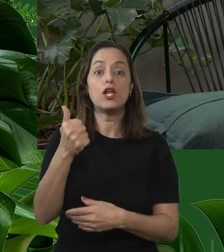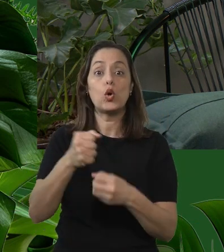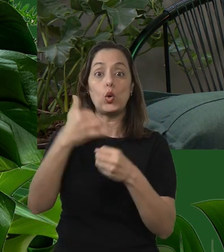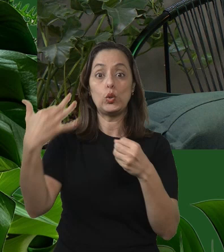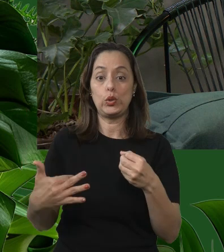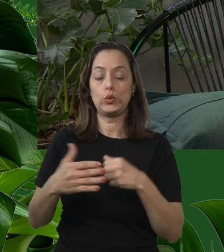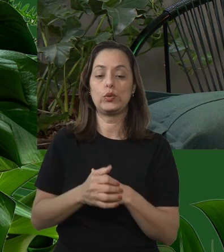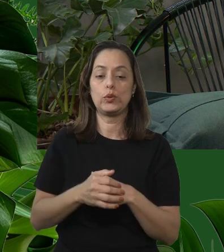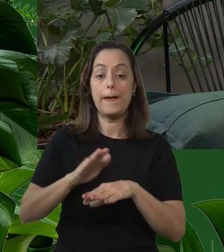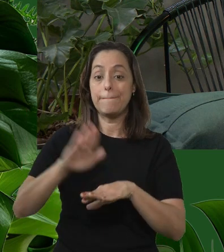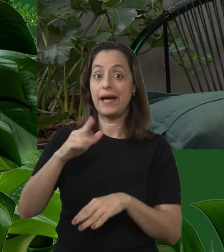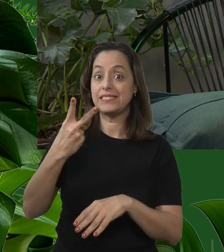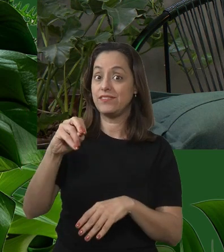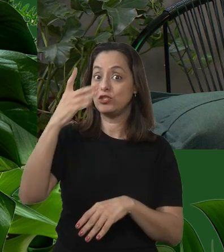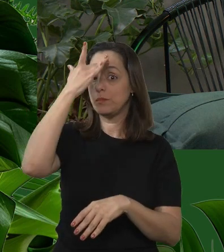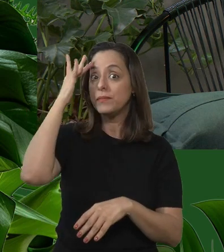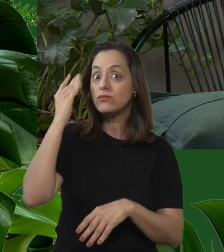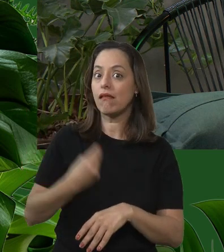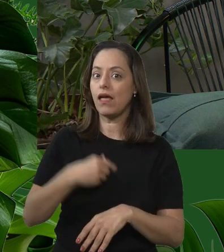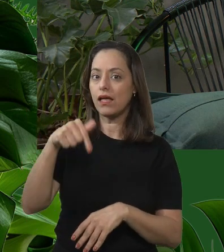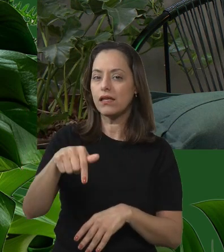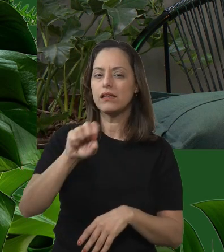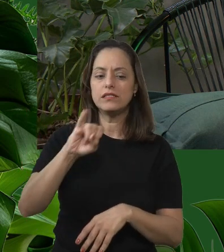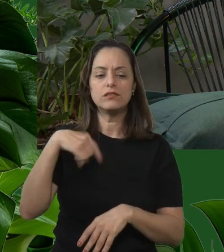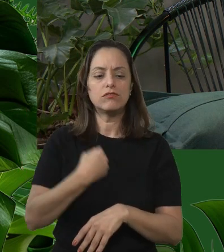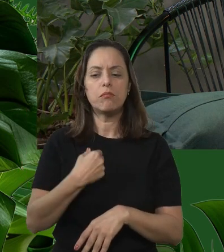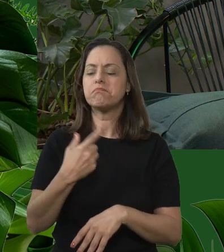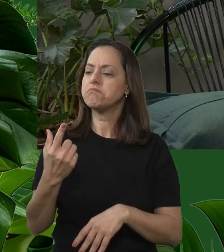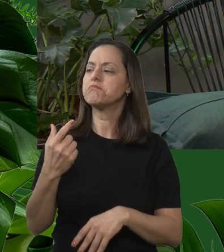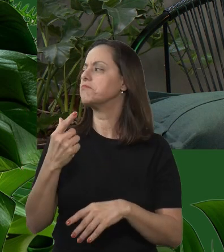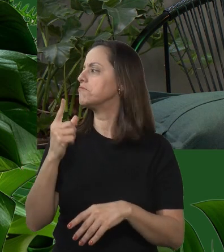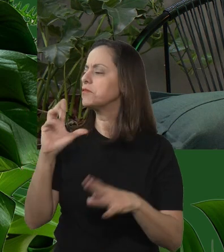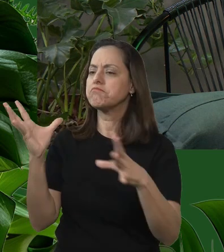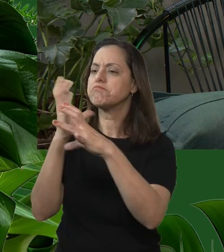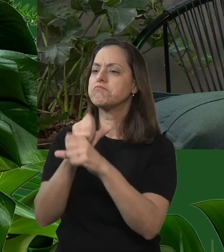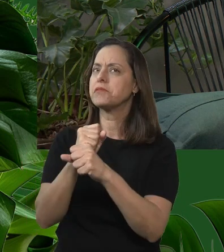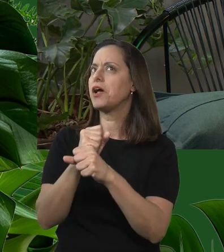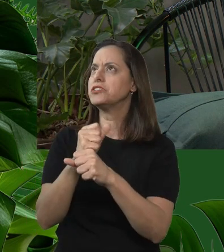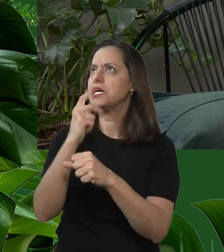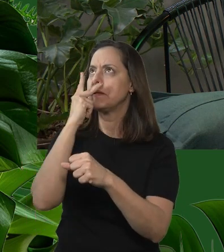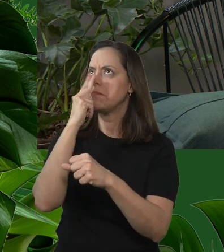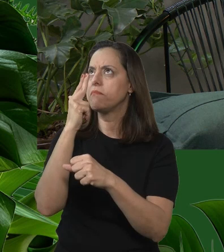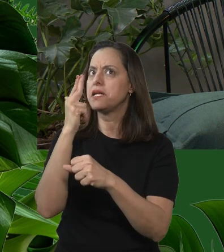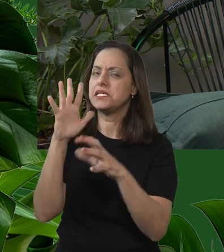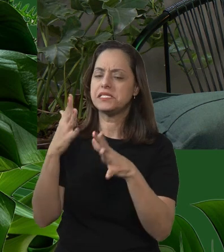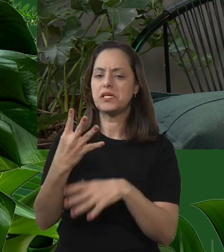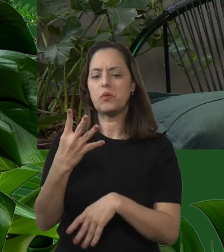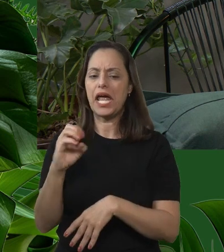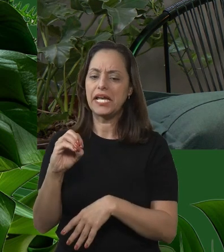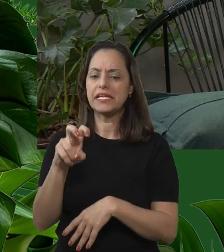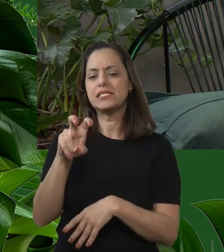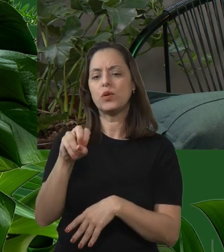de 20 pessoas que estão aqui. Se a gente contar todas as pessoas que trabalharam no geral, é mais de 40 pessoas, mais de 50 pessoas trabalhando para que